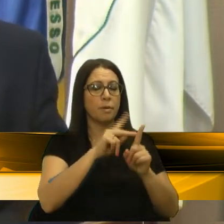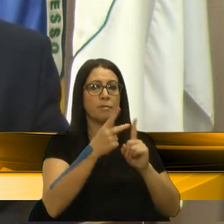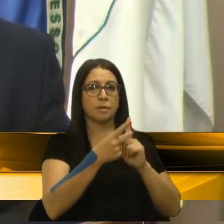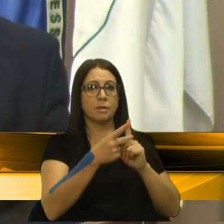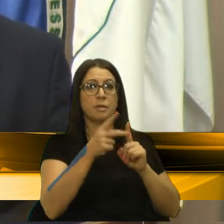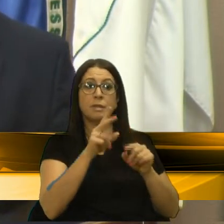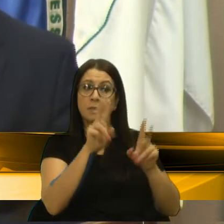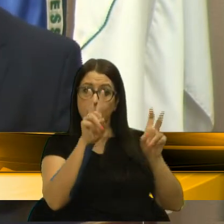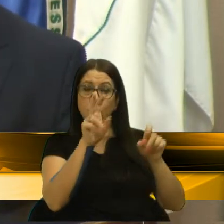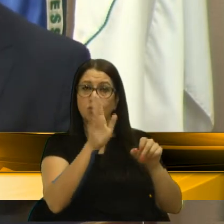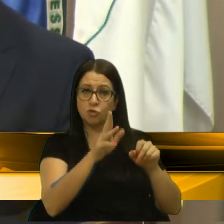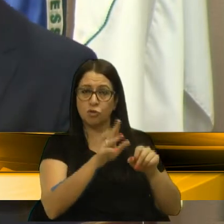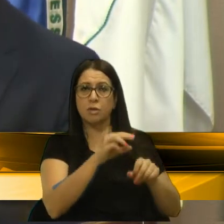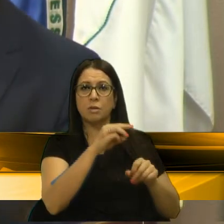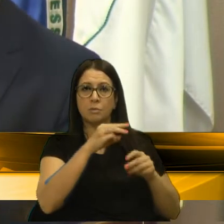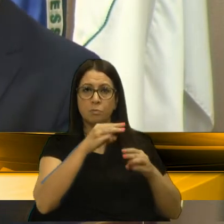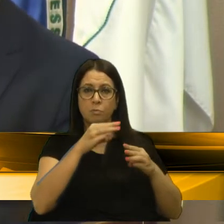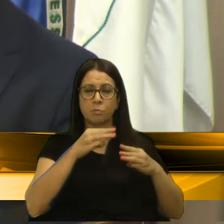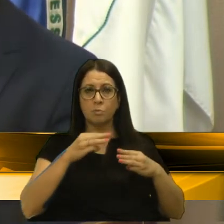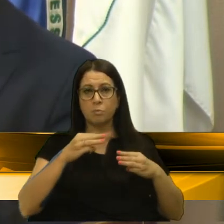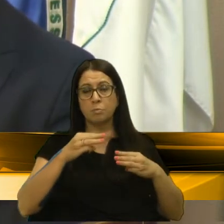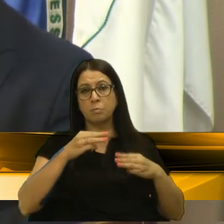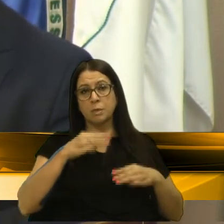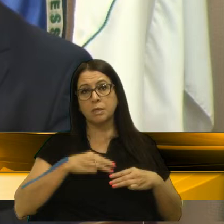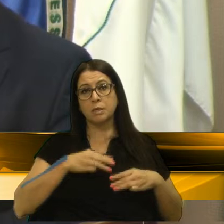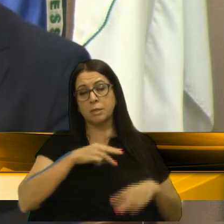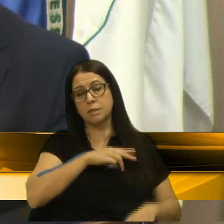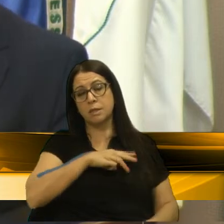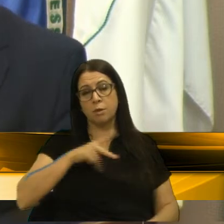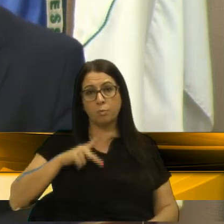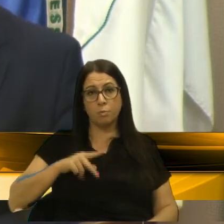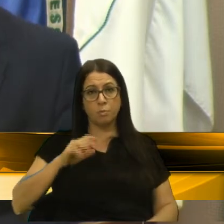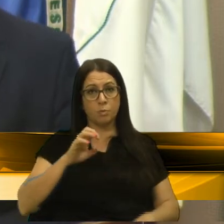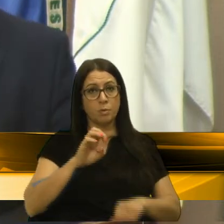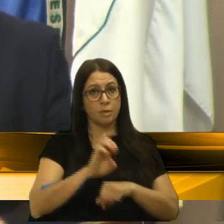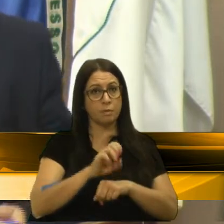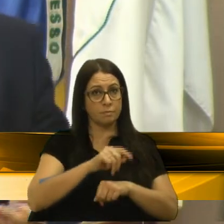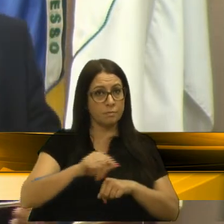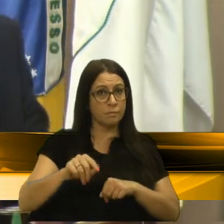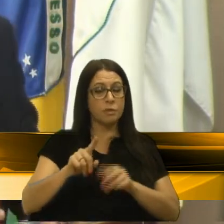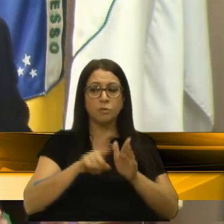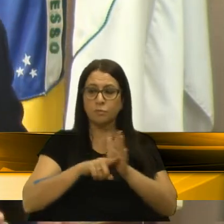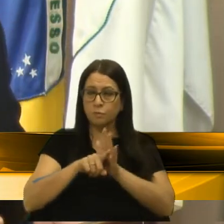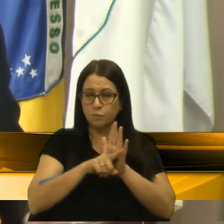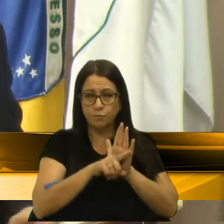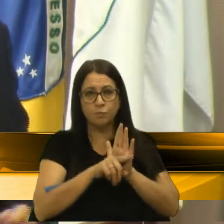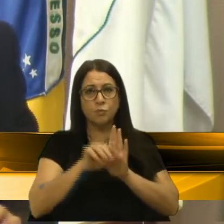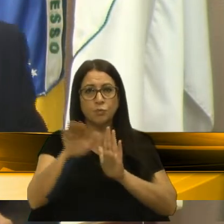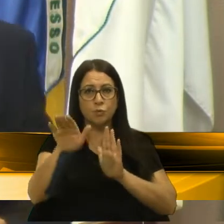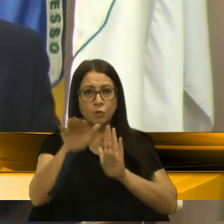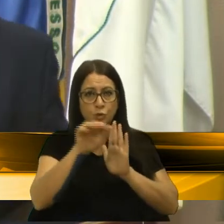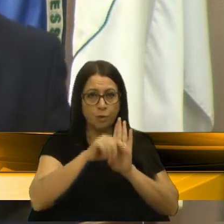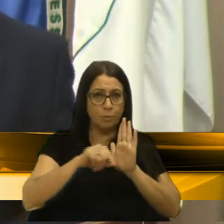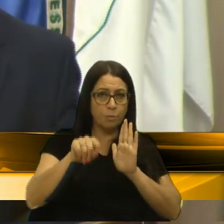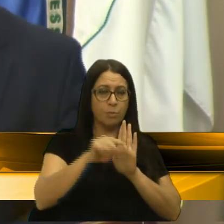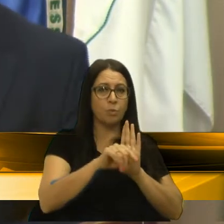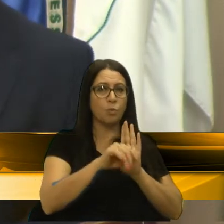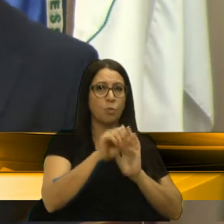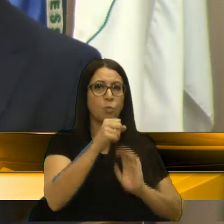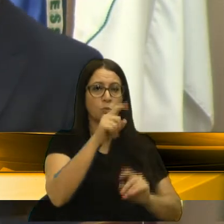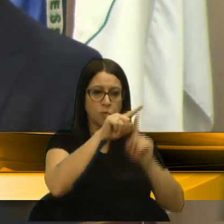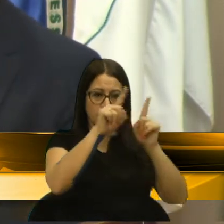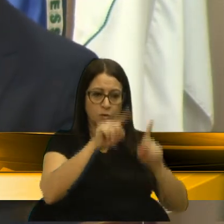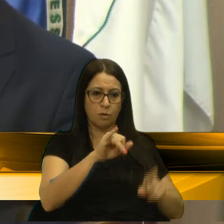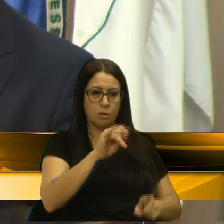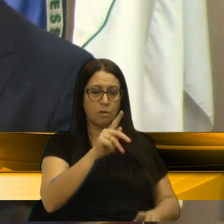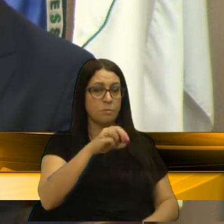Público Estadual. O Ministério Público Estadual já abriu inquérito a respeito desse assunto, já chamou em torno de 8 servidores do IPAM para